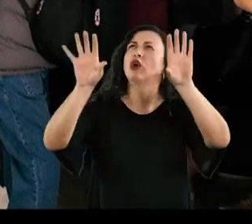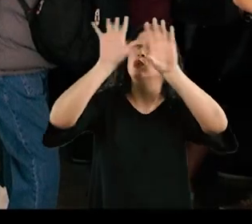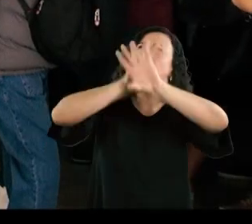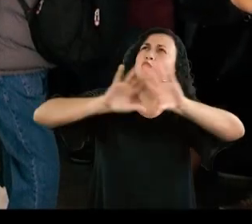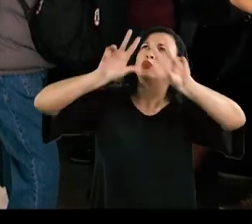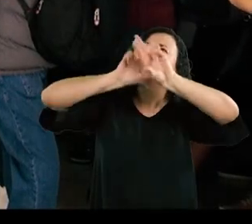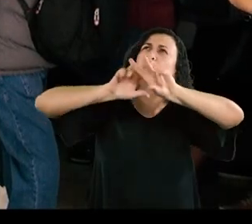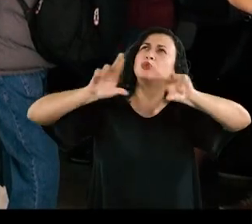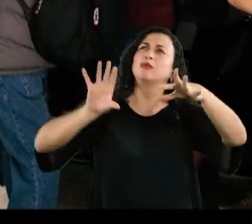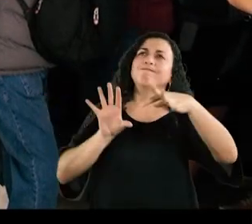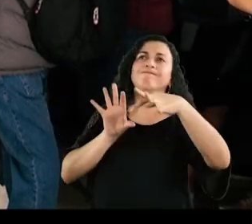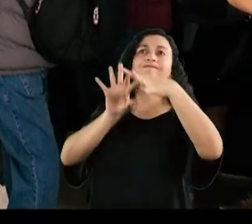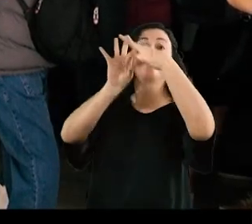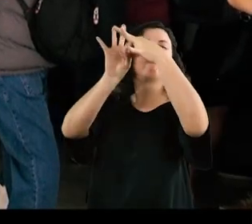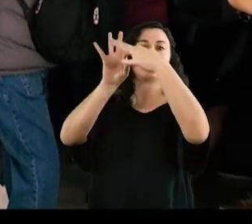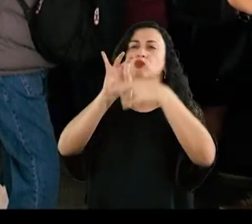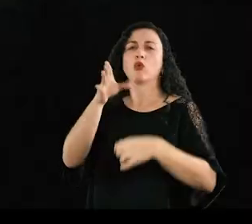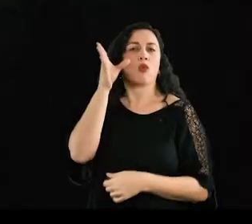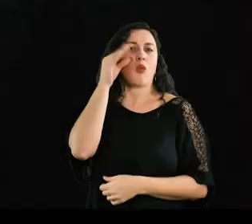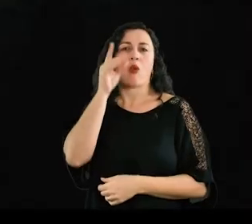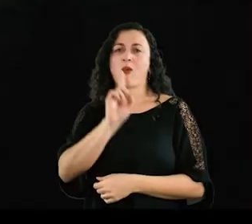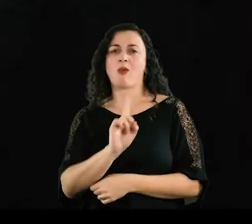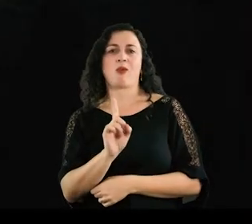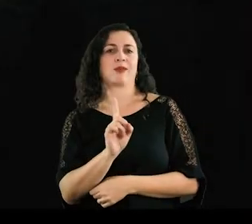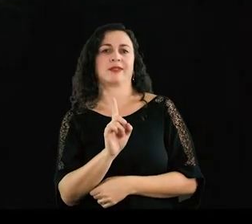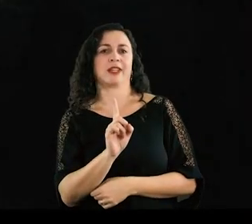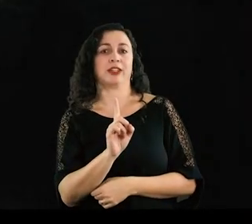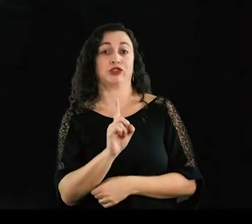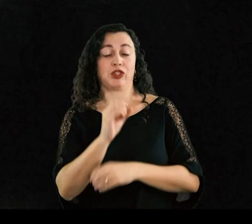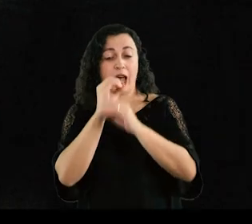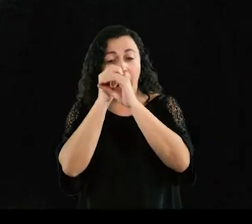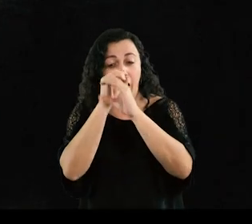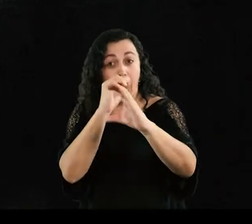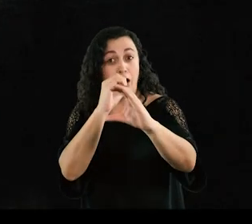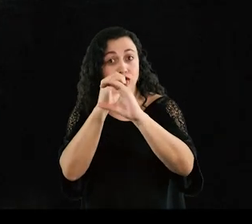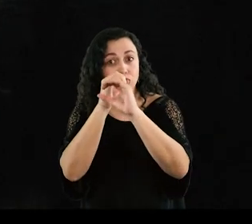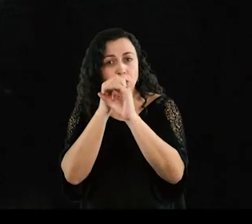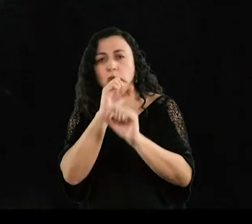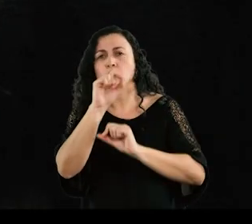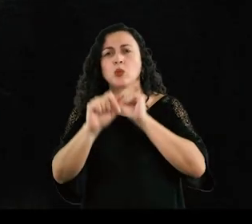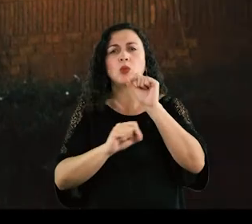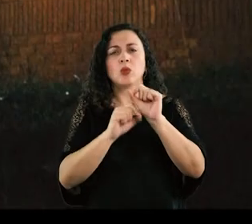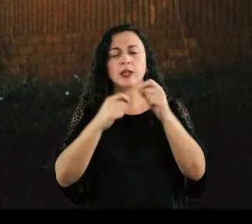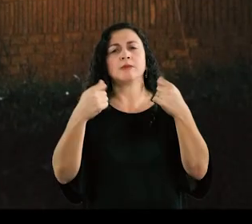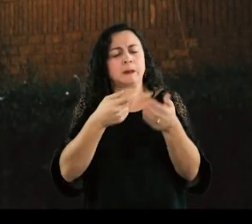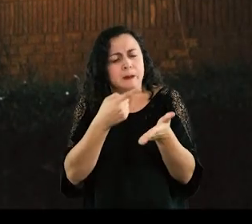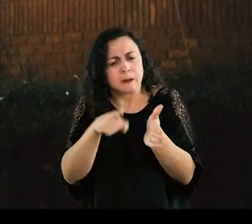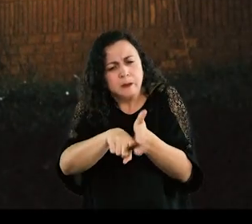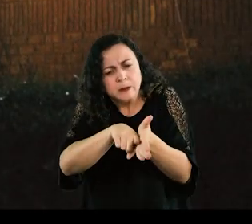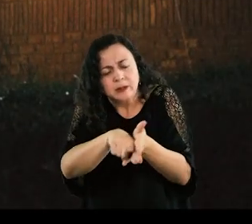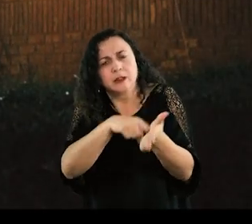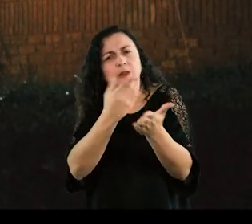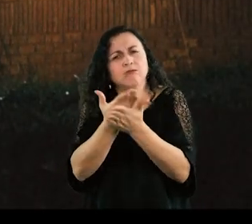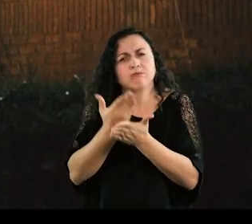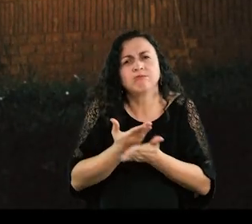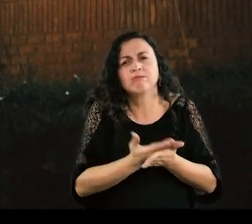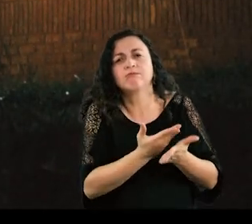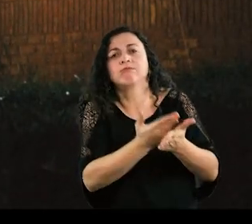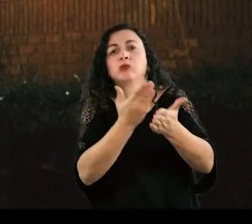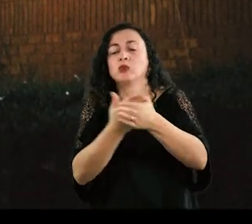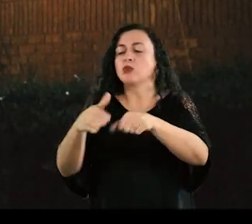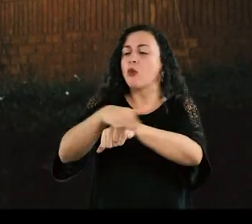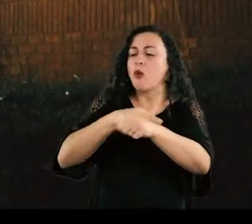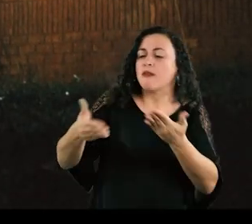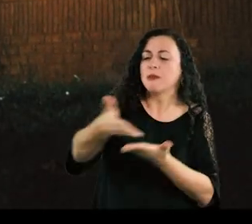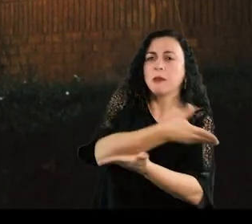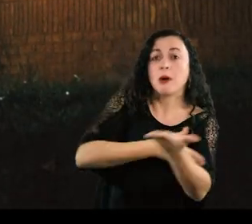astros está muito além da curiosidade. A astronomia é uma ciência que exige muito estudo, pesquisa,